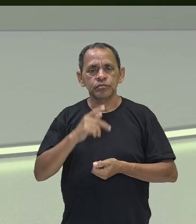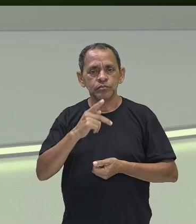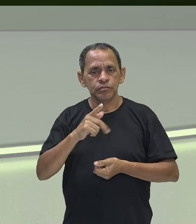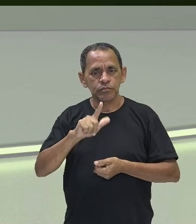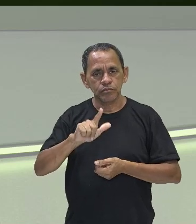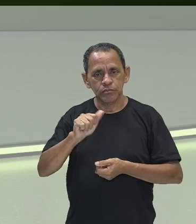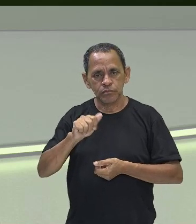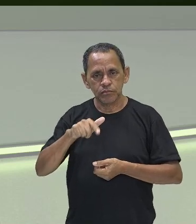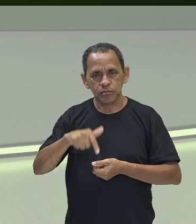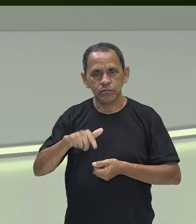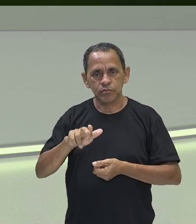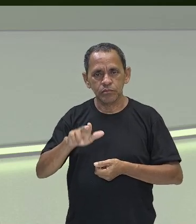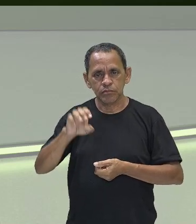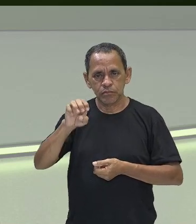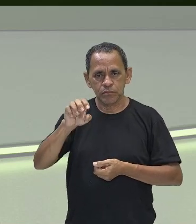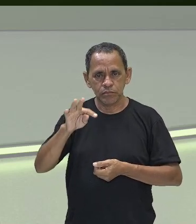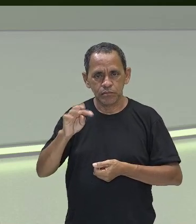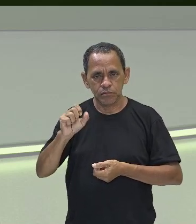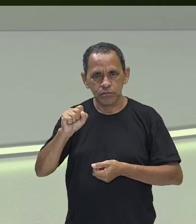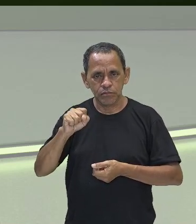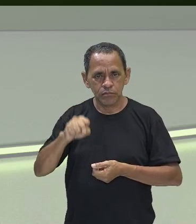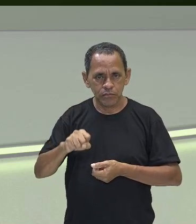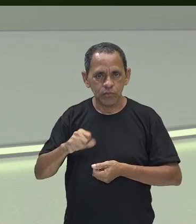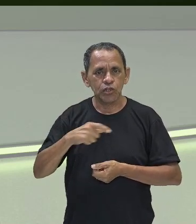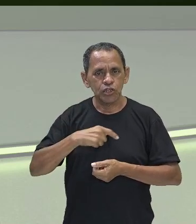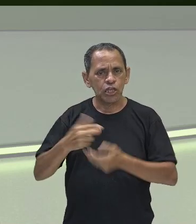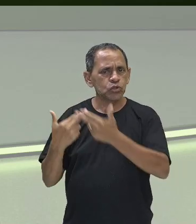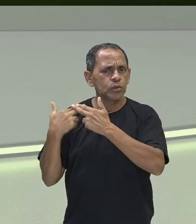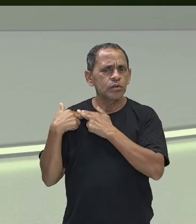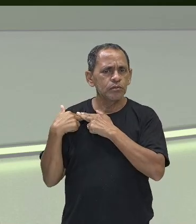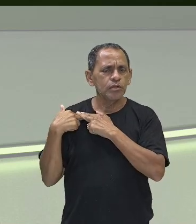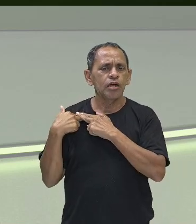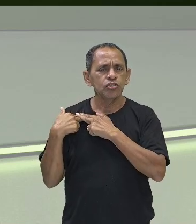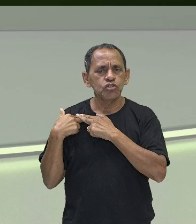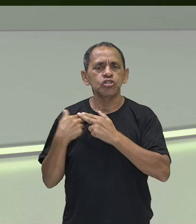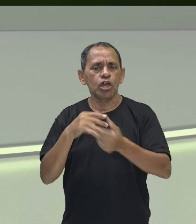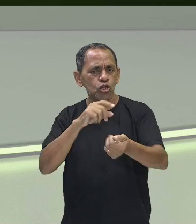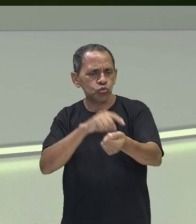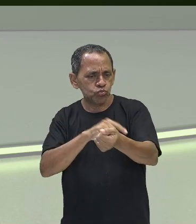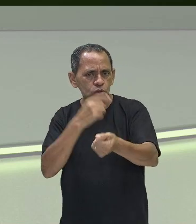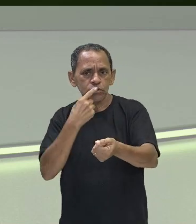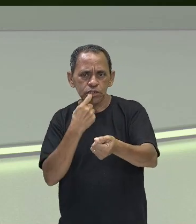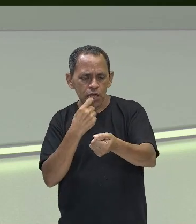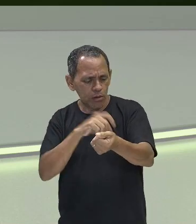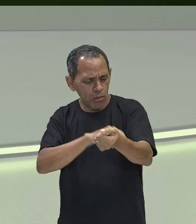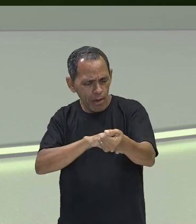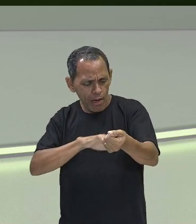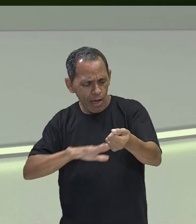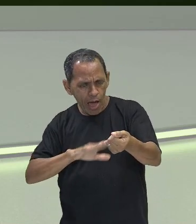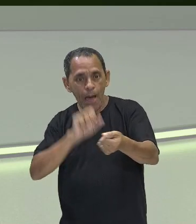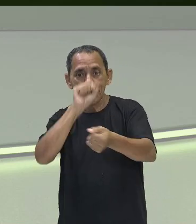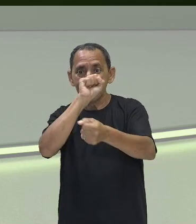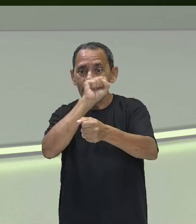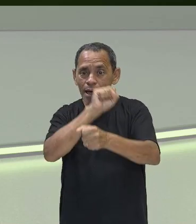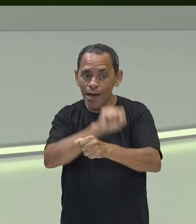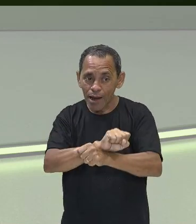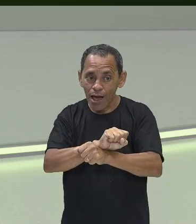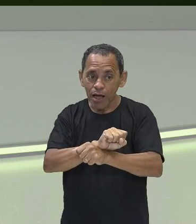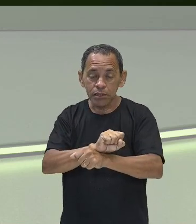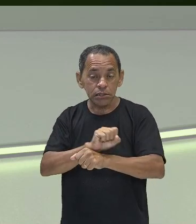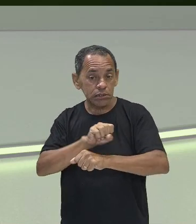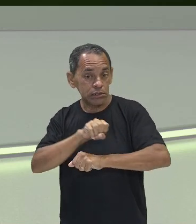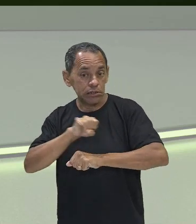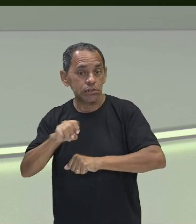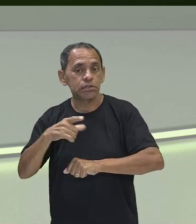aquela capacidade, né, a função de coagular o sangue. Então, se em qualquer ferimento, depois